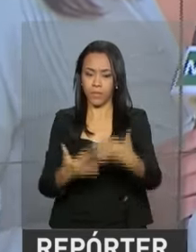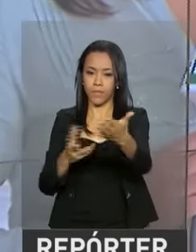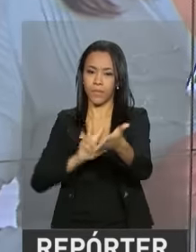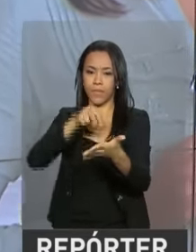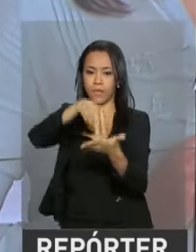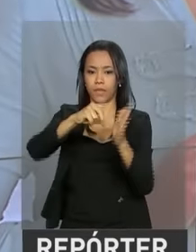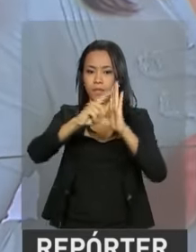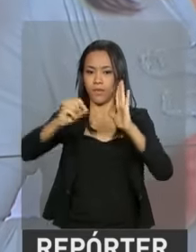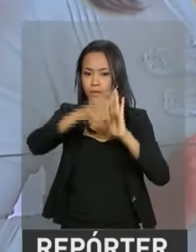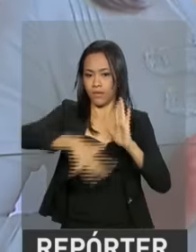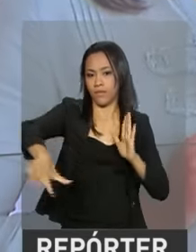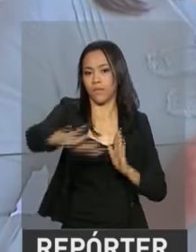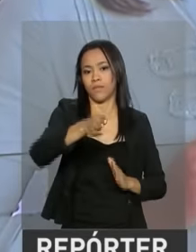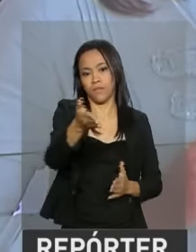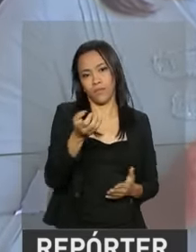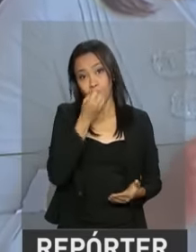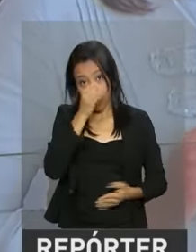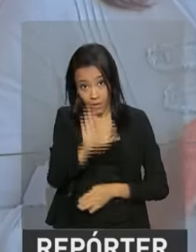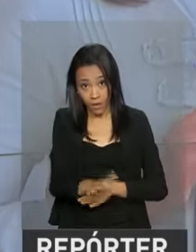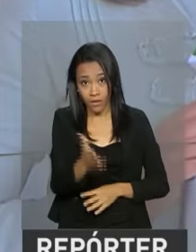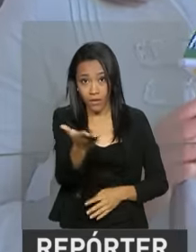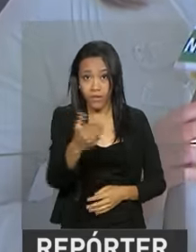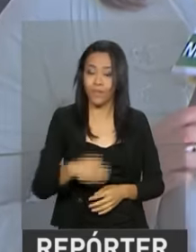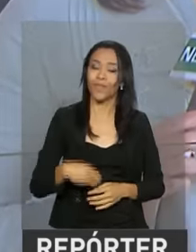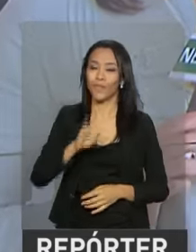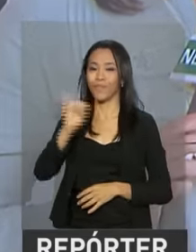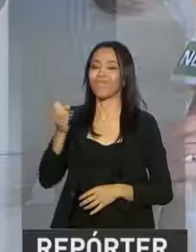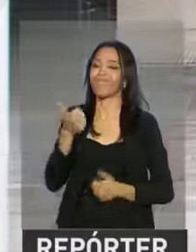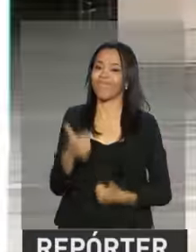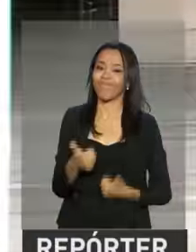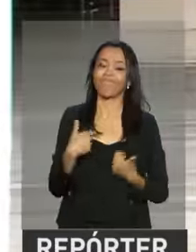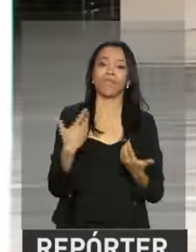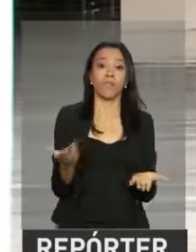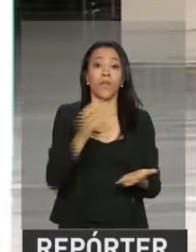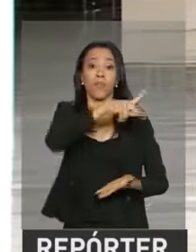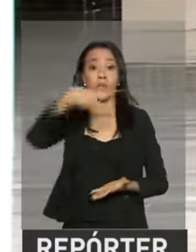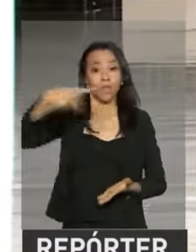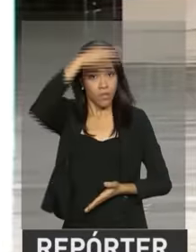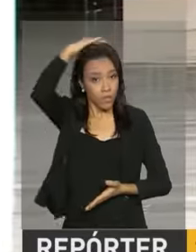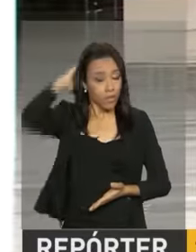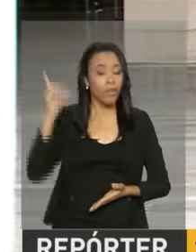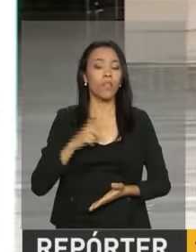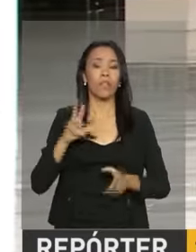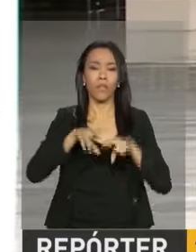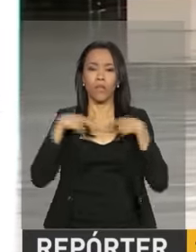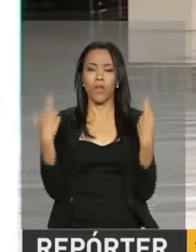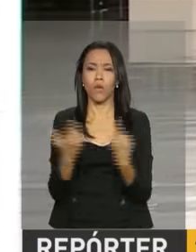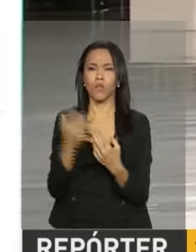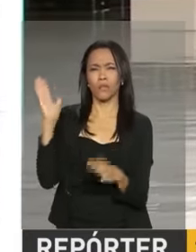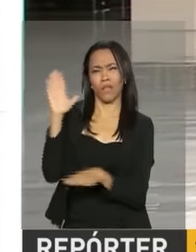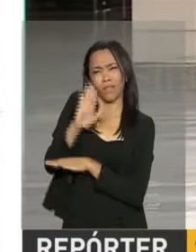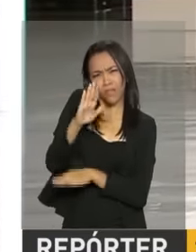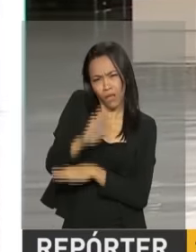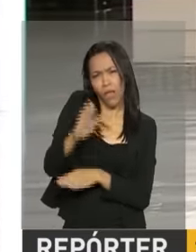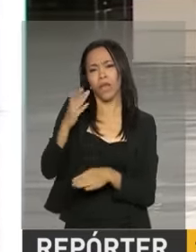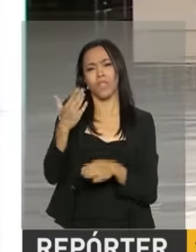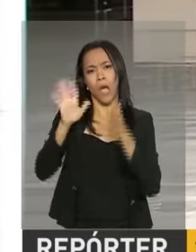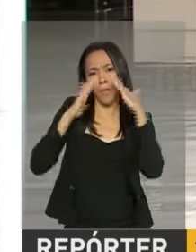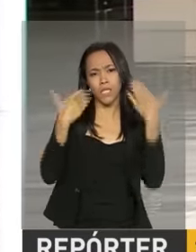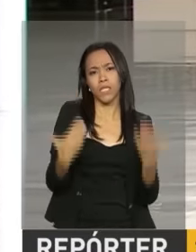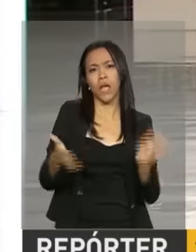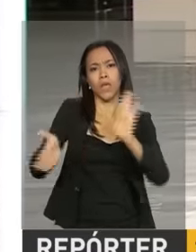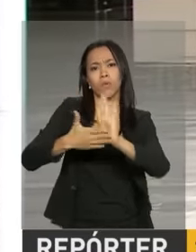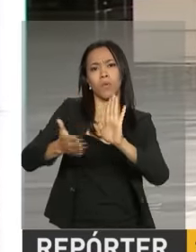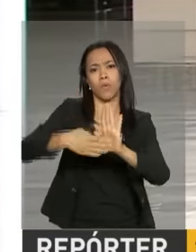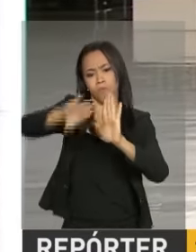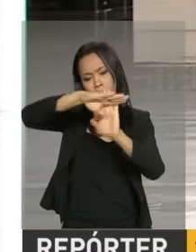Oi Taísa Boa tarde Oi Leandro o presidente Michel Temer tem reuniões marcadas no fim do dia para apresentar aos líderes partidários